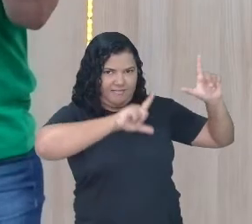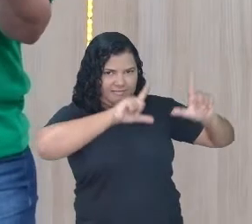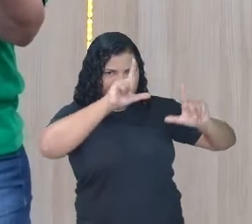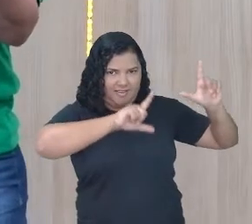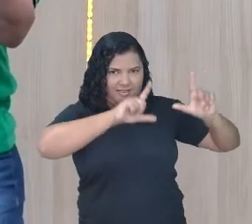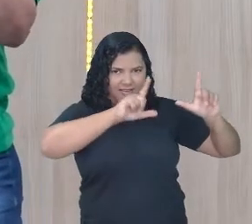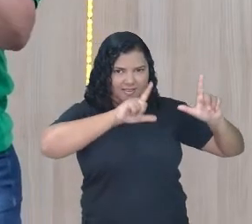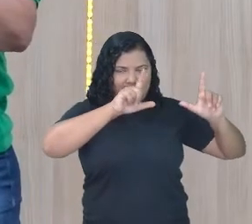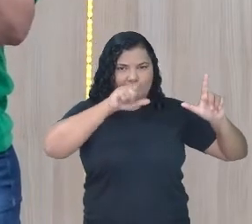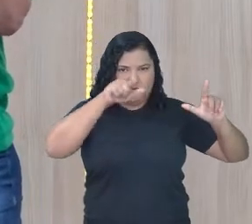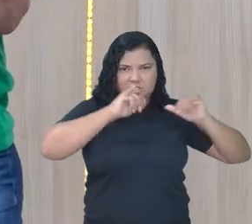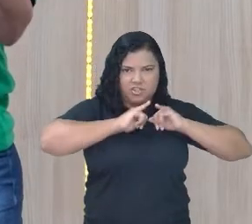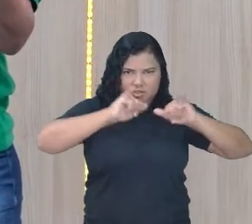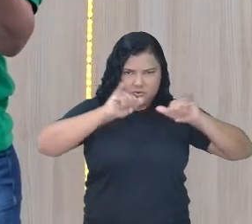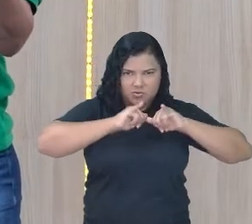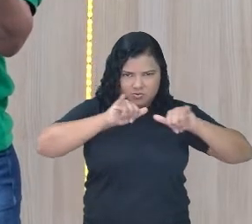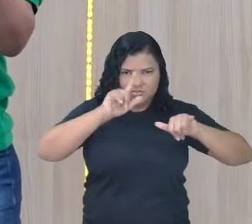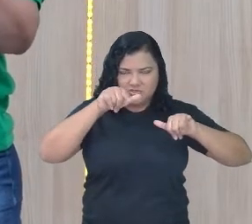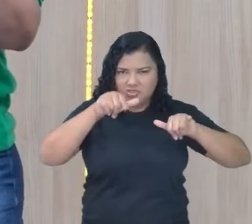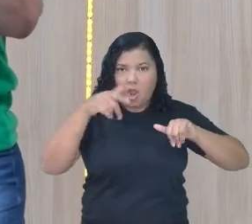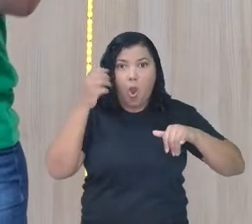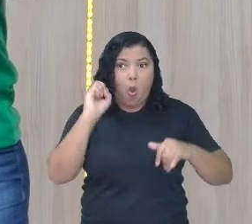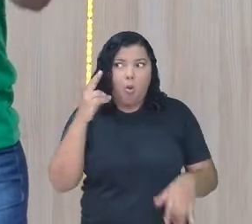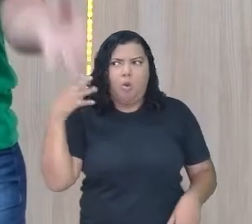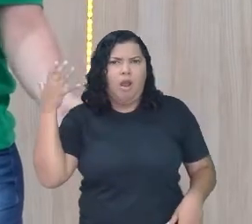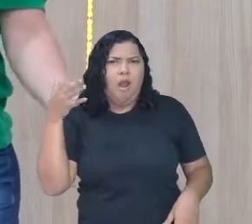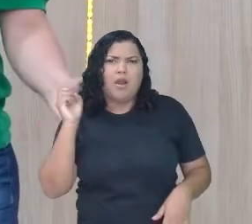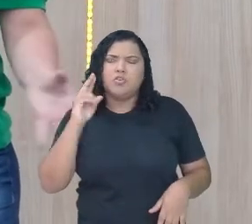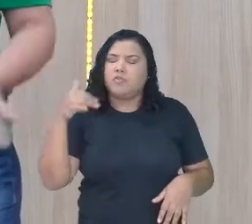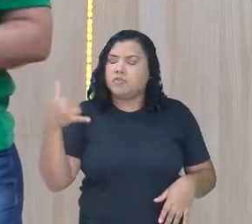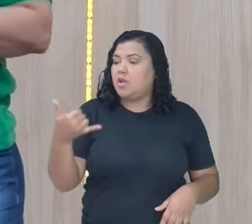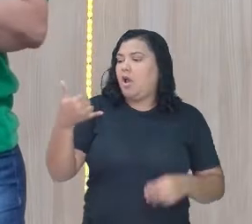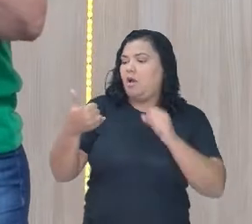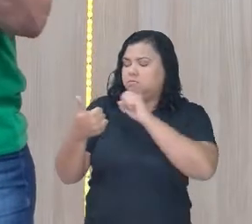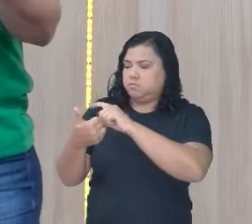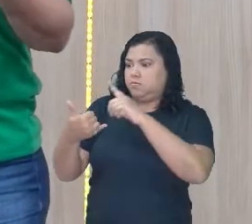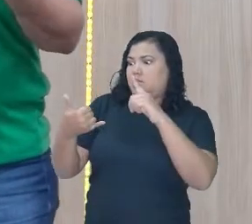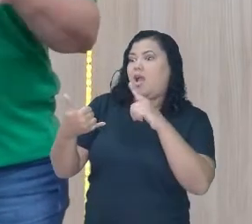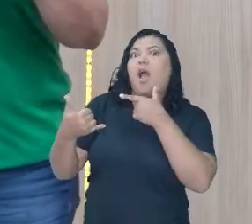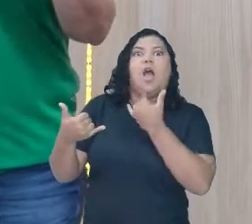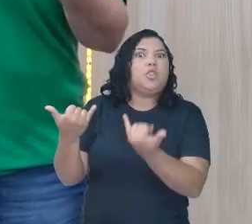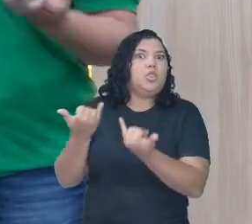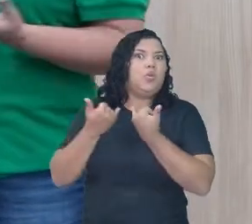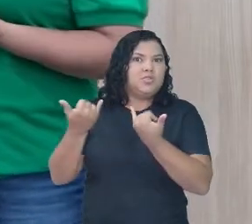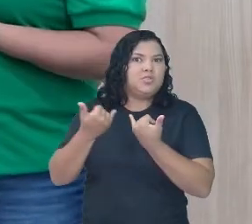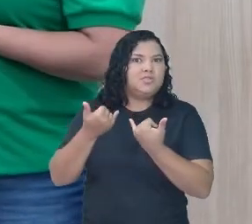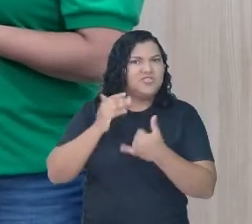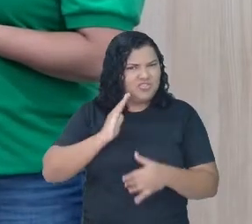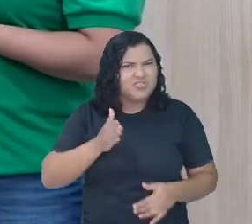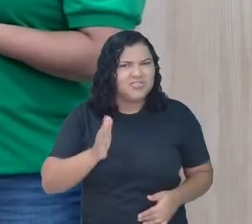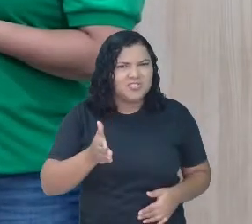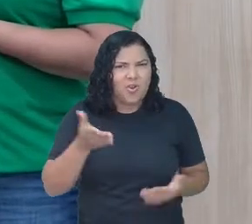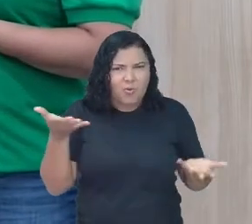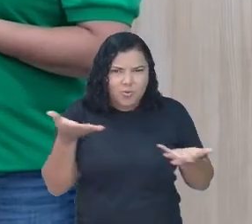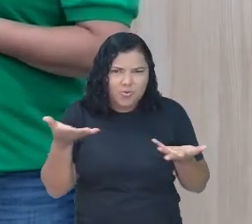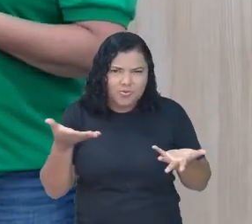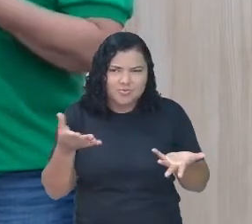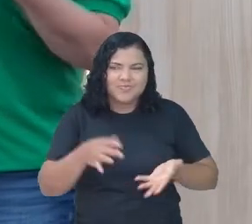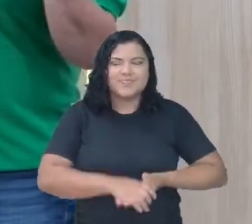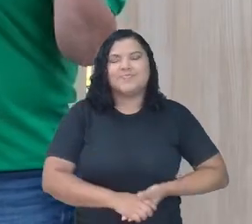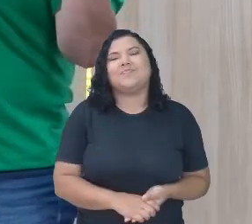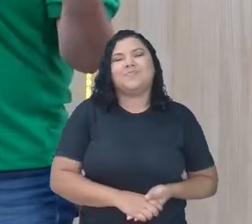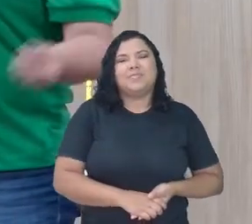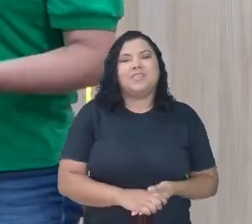ligada, você já ouviu uma notícia ou pelo rádio, ou abriu o celular e viu uma notícia? Ouviu?